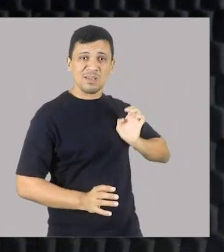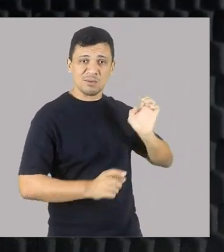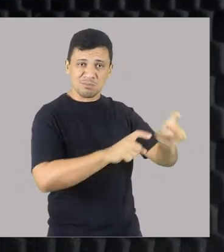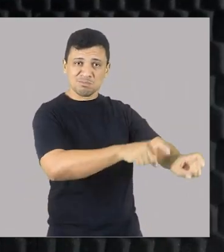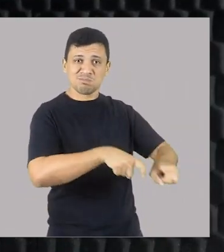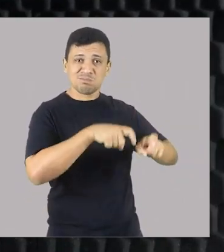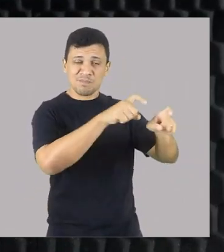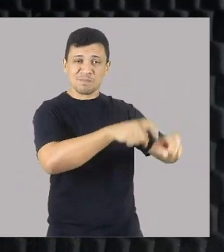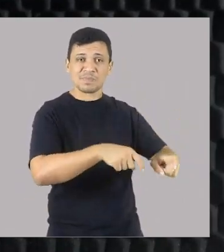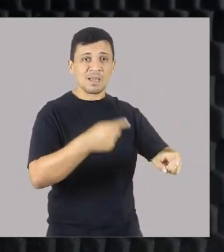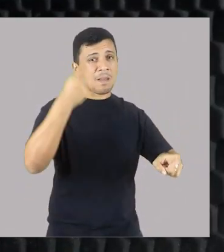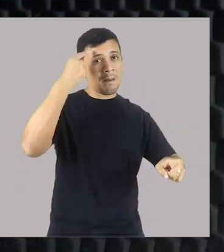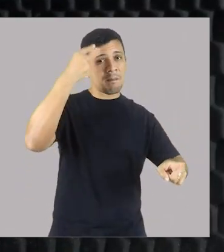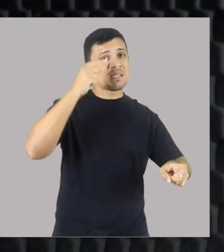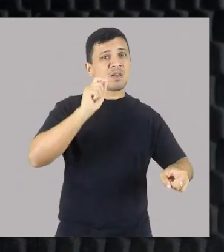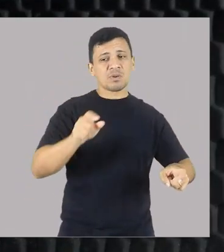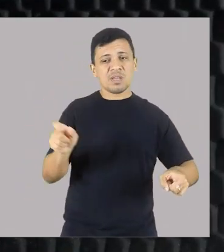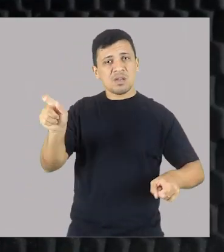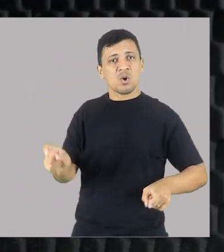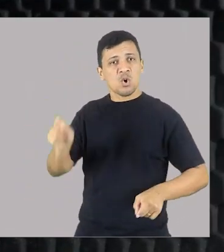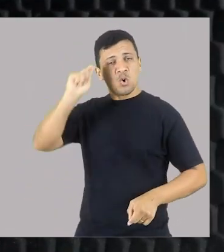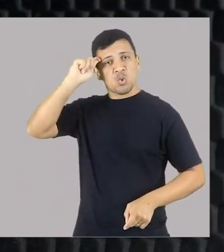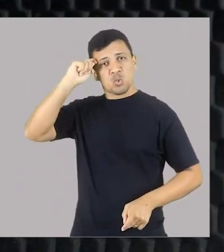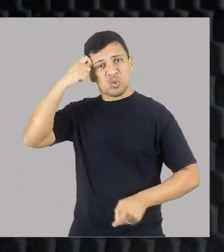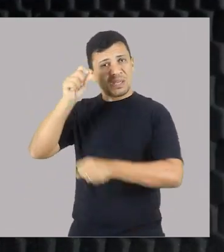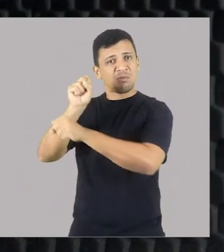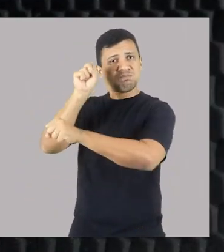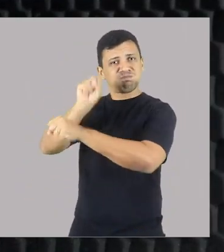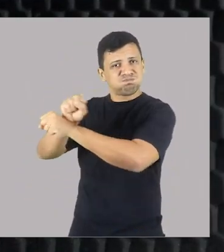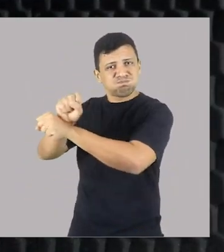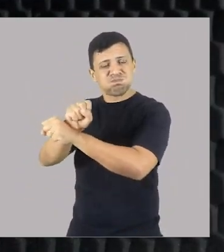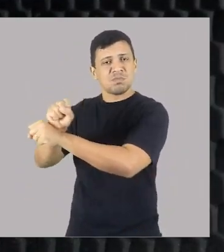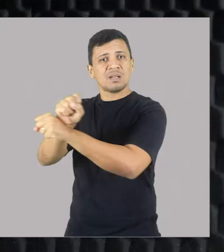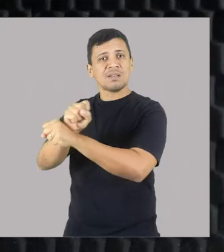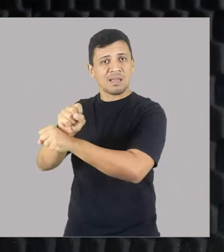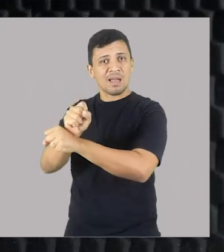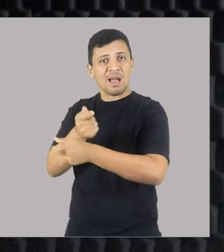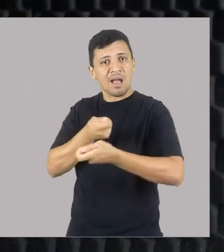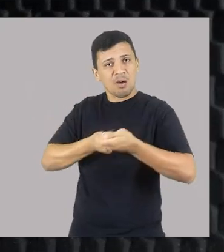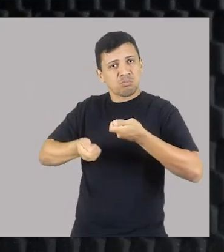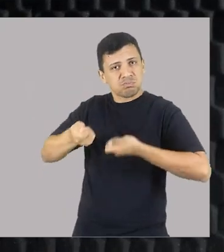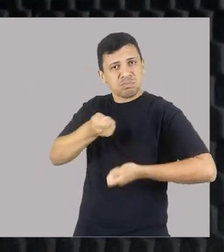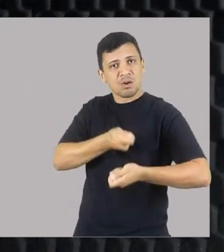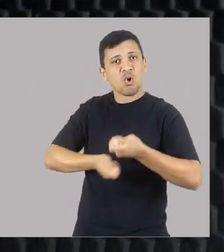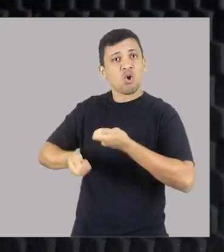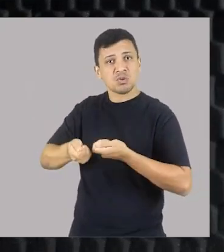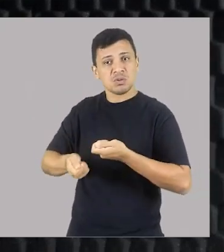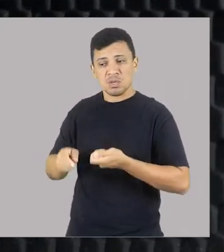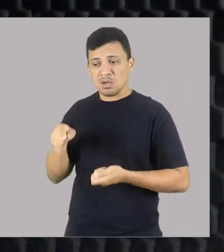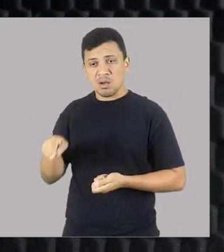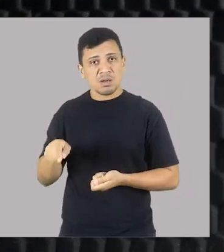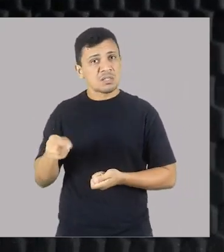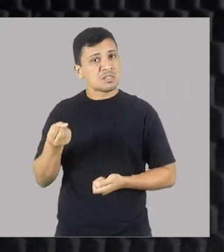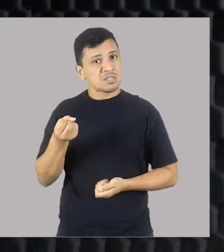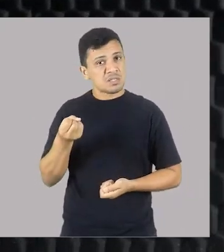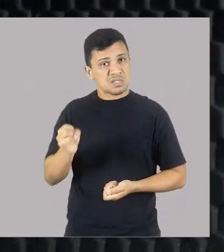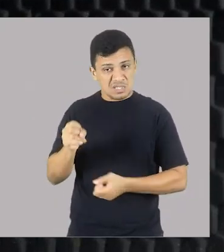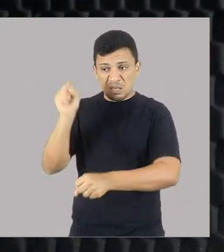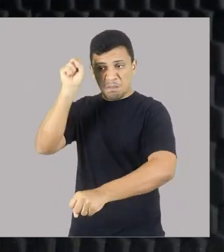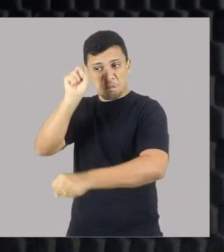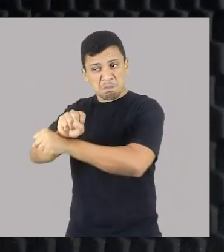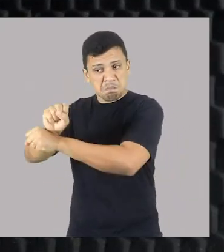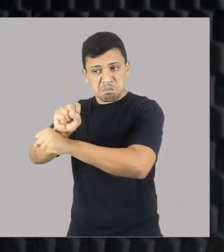que o escravo era um negócio e que eles deveriam, inclusive, ser recompensados caso ocorresse o processo de